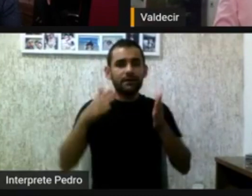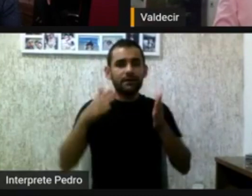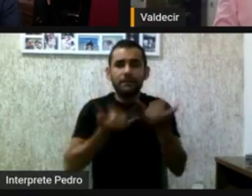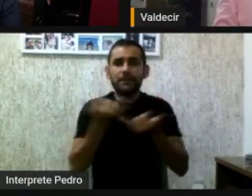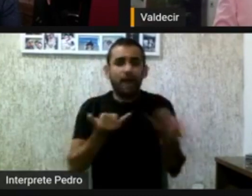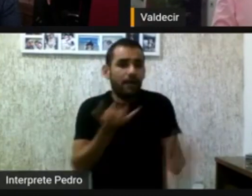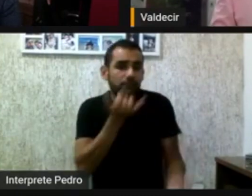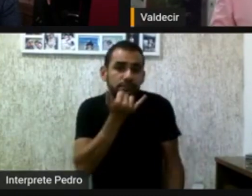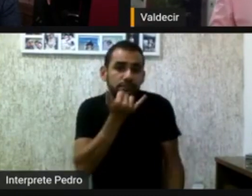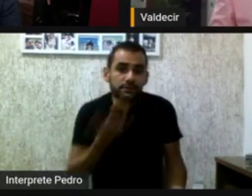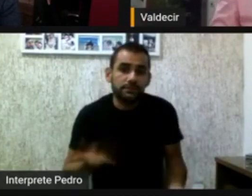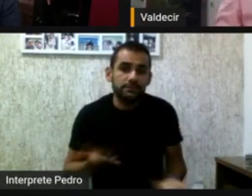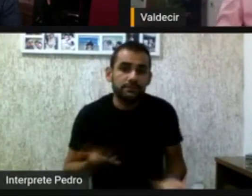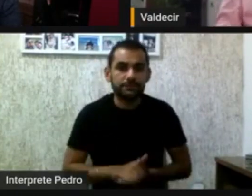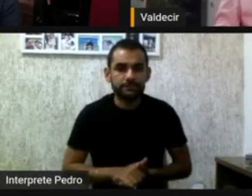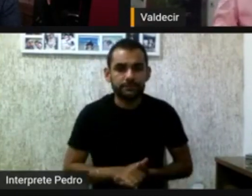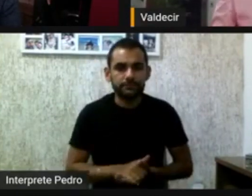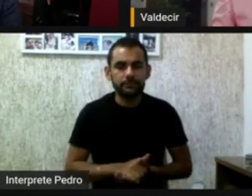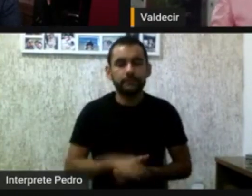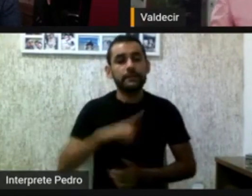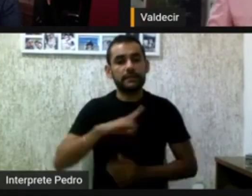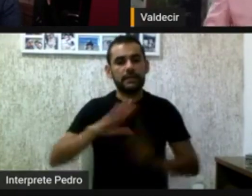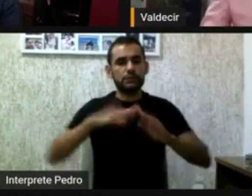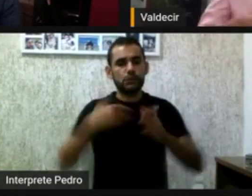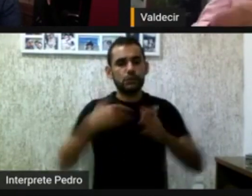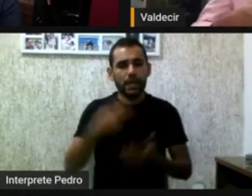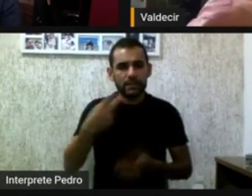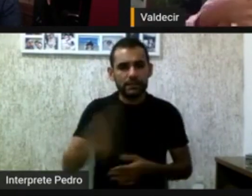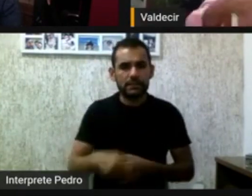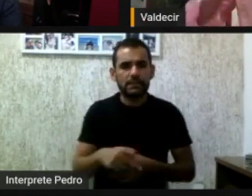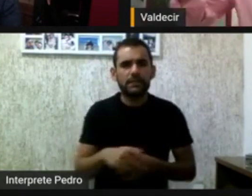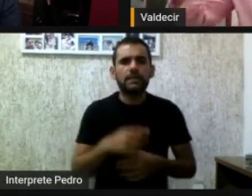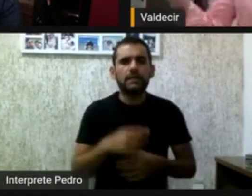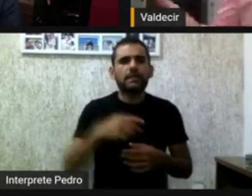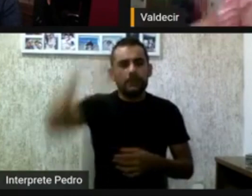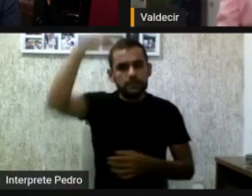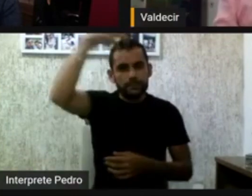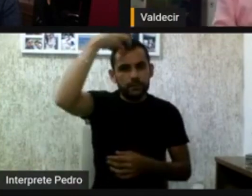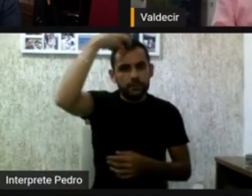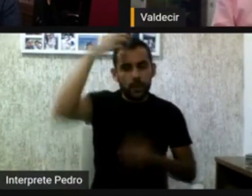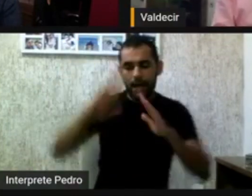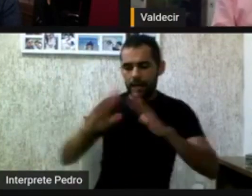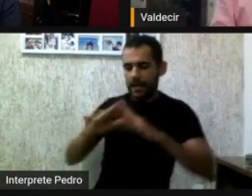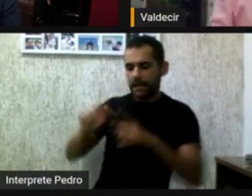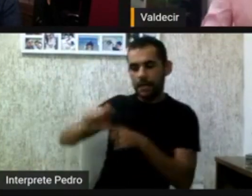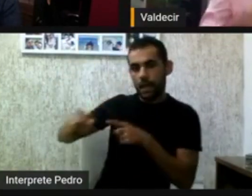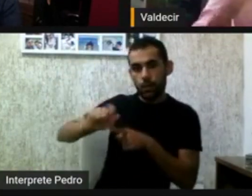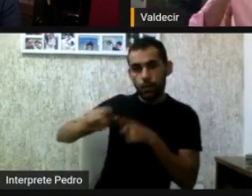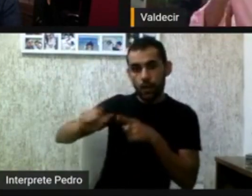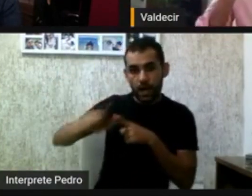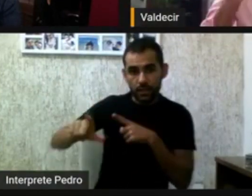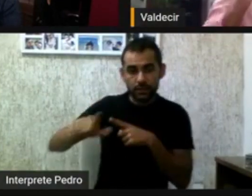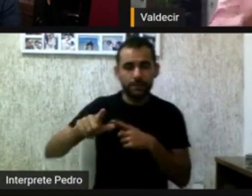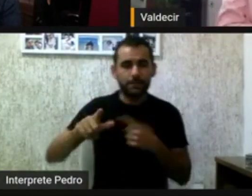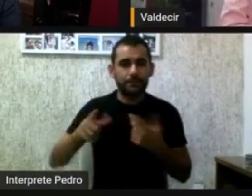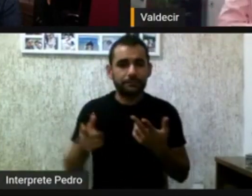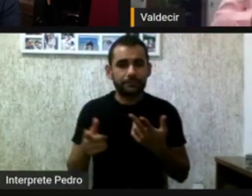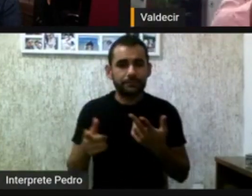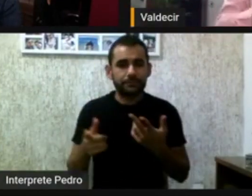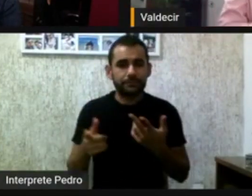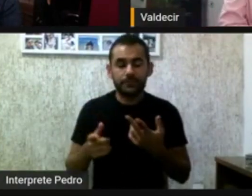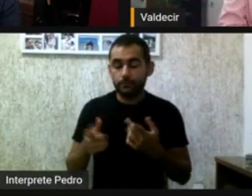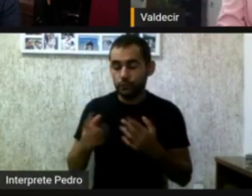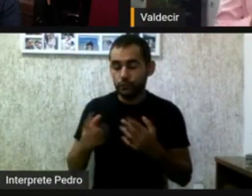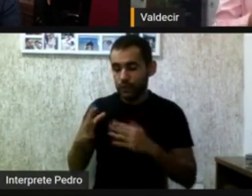por exemplo. Sabe? Okay. Nós temos escolas em São João del Rei que são casas alugadas por São João del Rei, que a